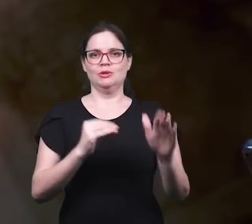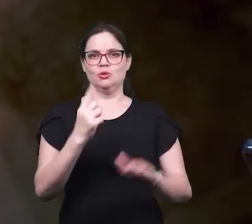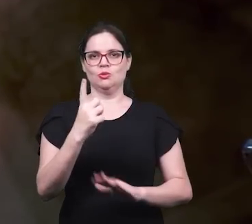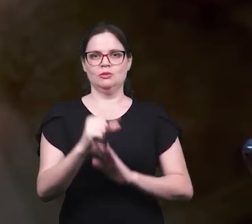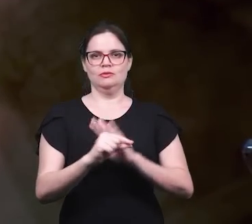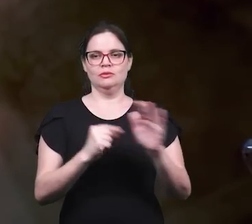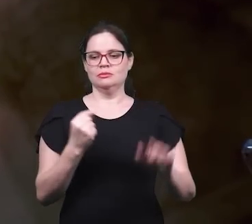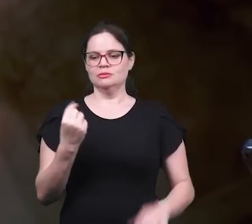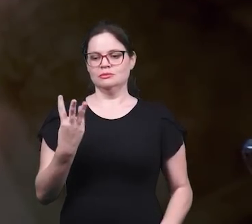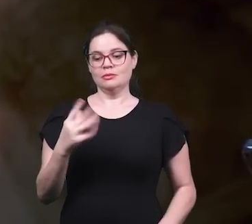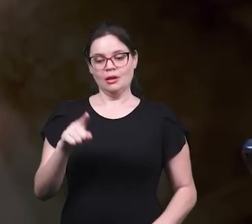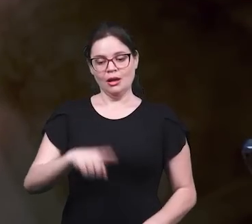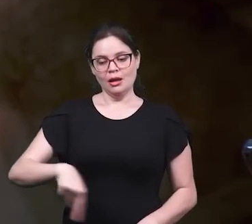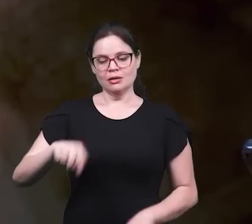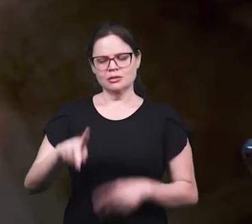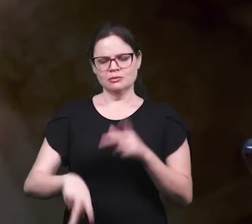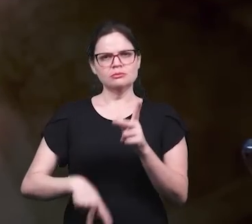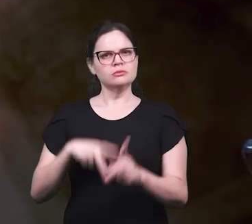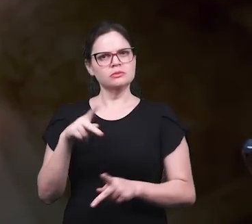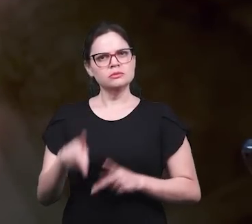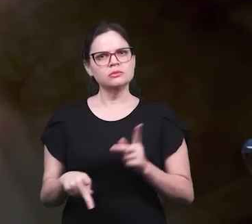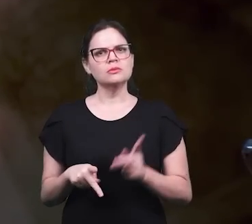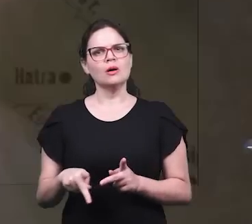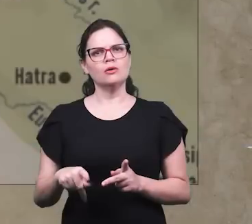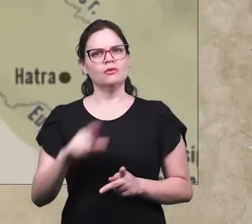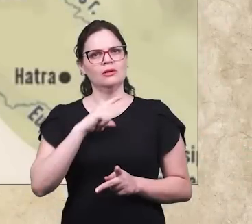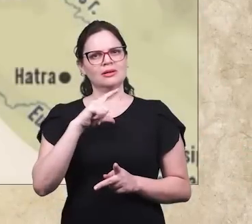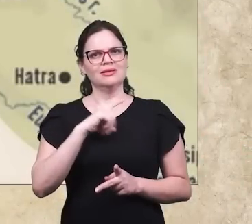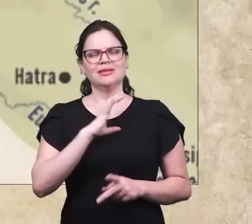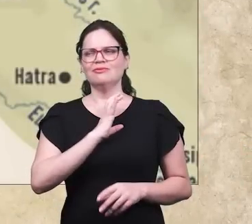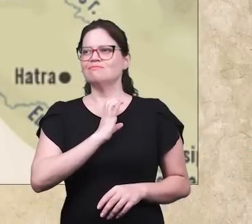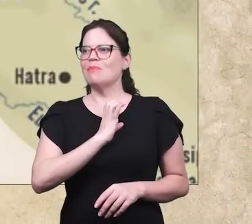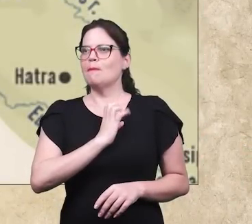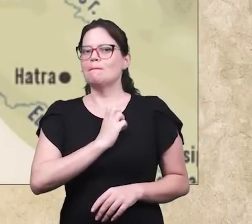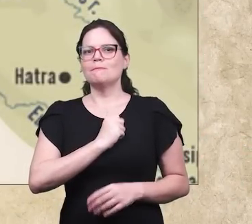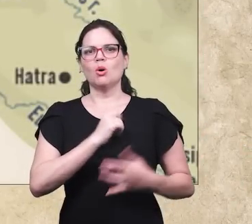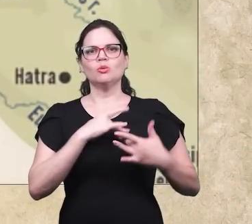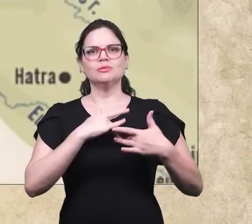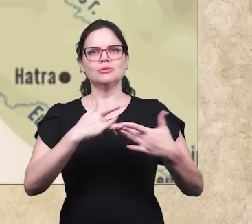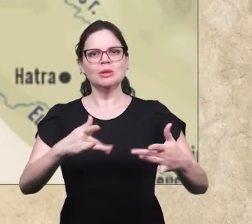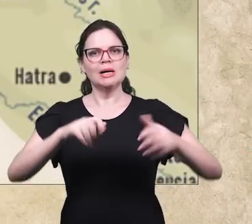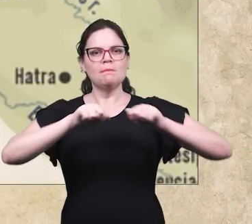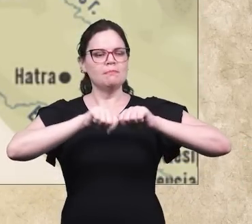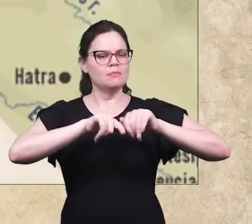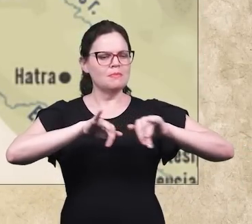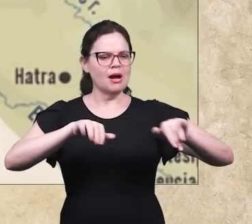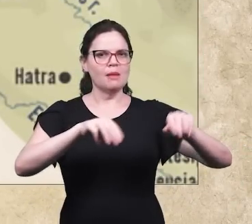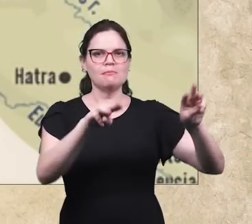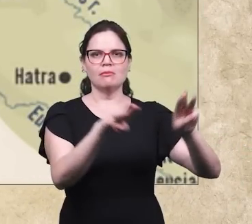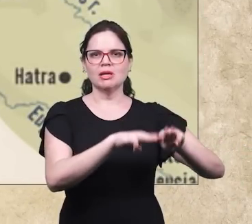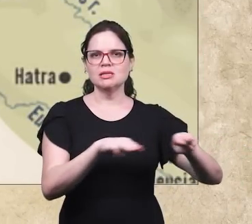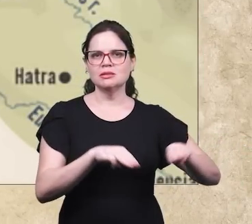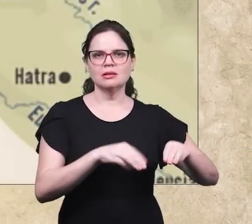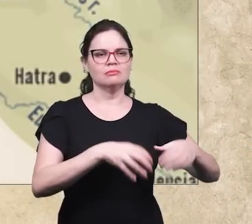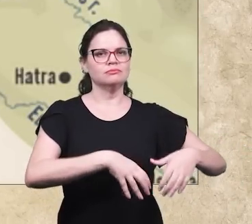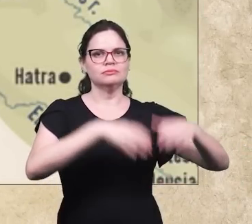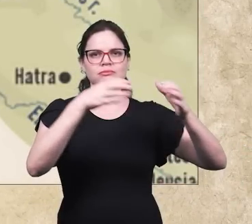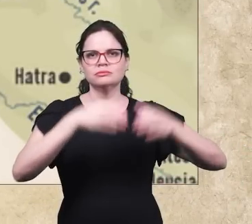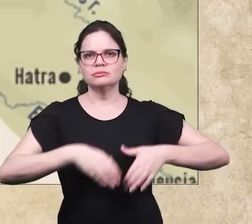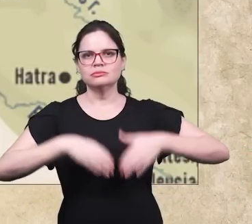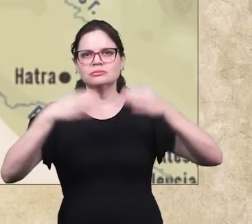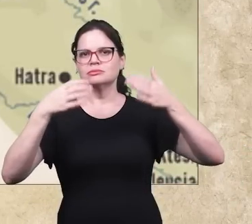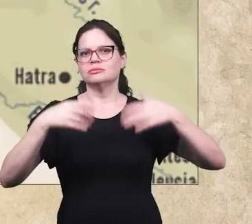1:3. Então, uma igreja que espalhou por toda a Macedônia, a Caia, a Grécia.